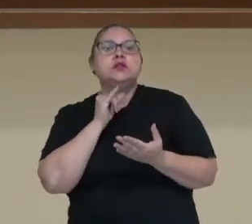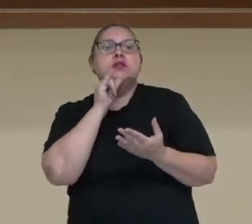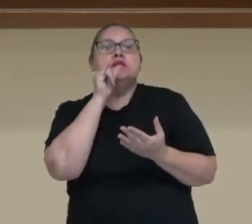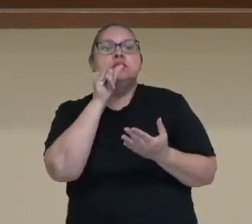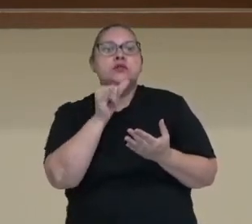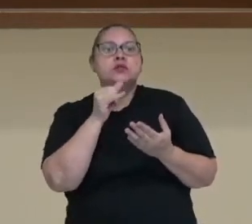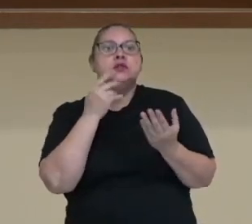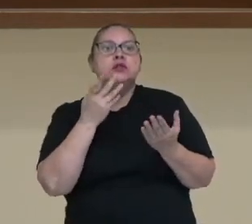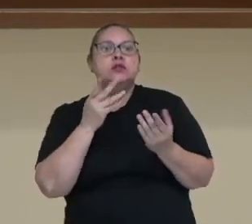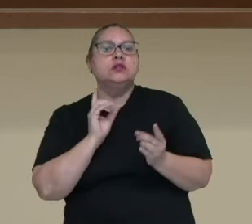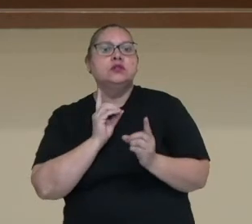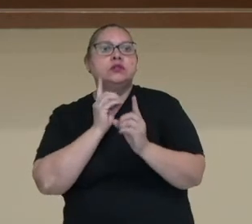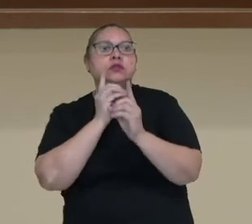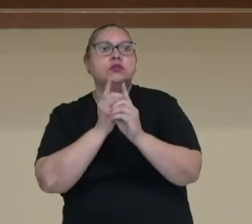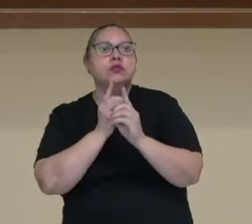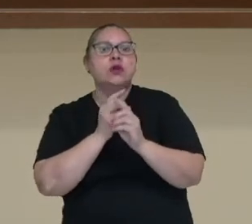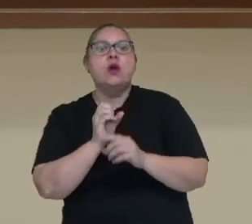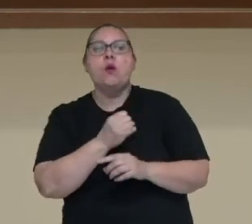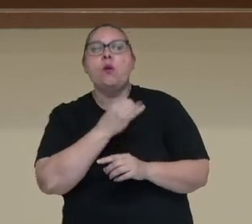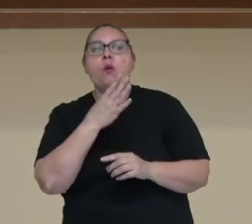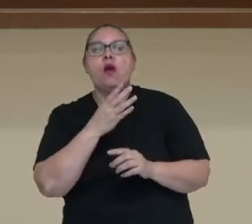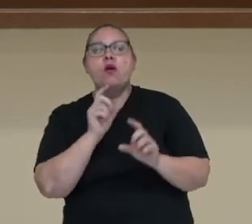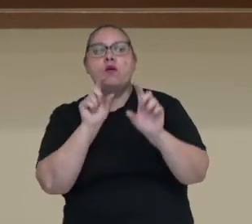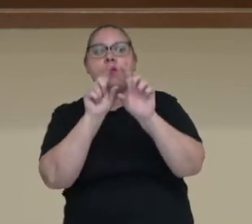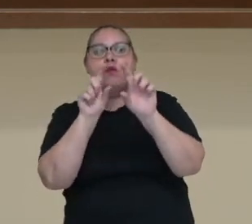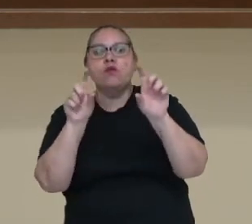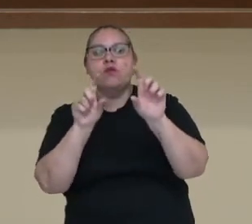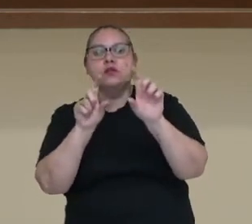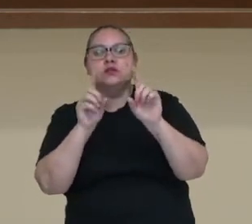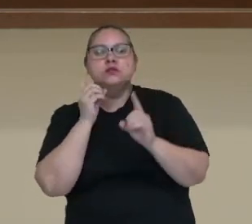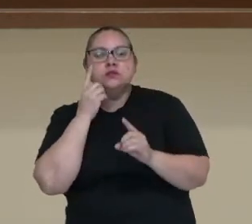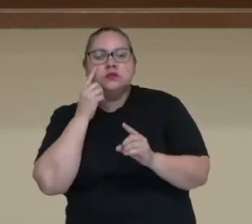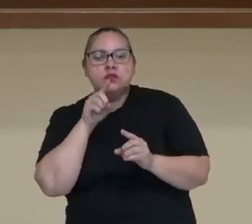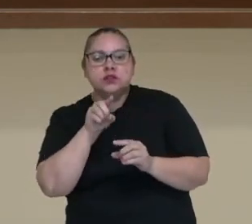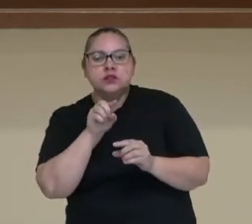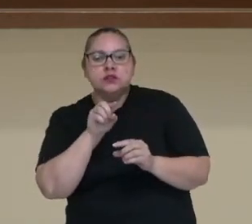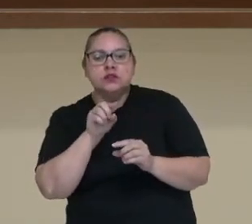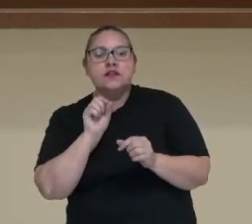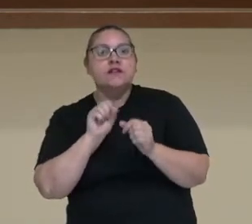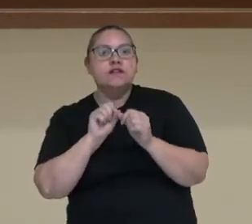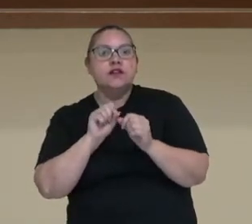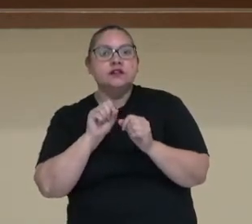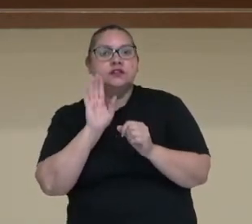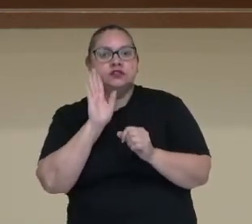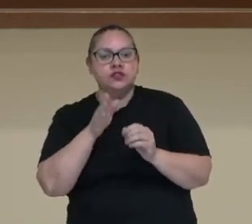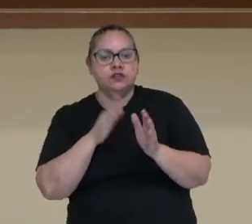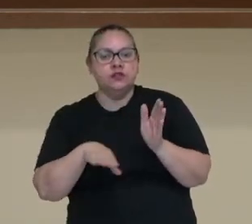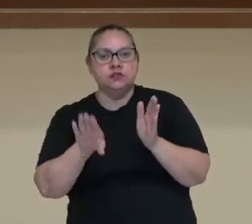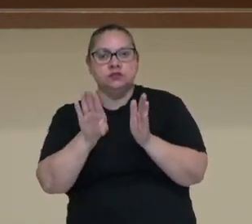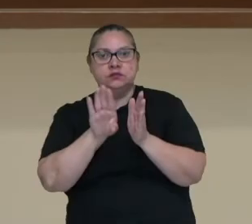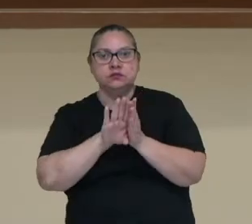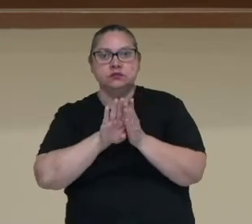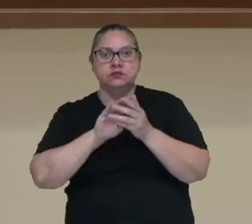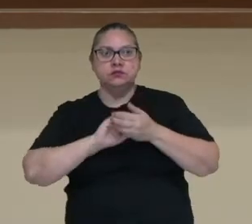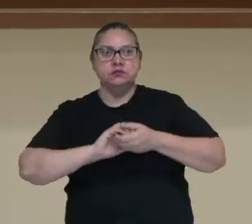informação encontra-se em qual verso? Você consegue identificar? Faz aí que eu já volto.